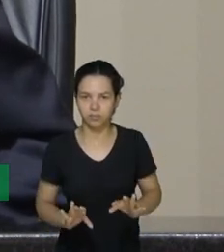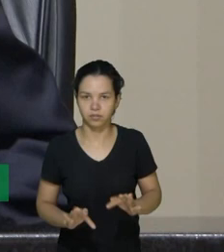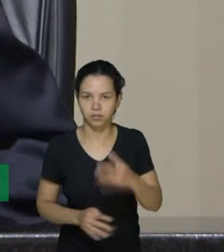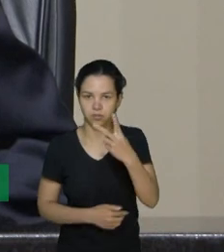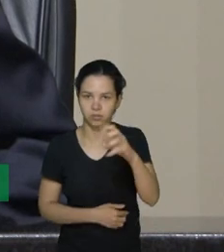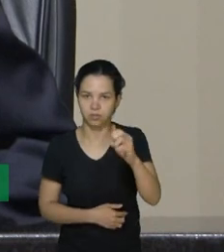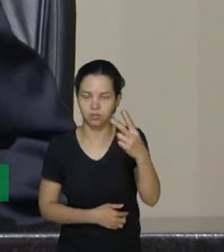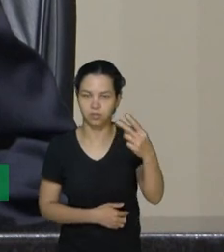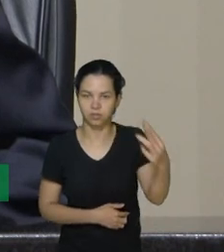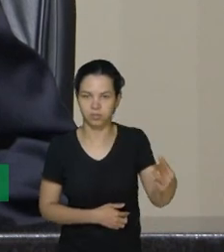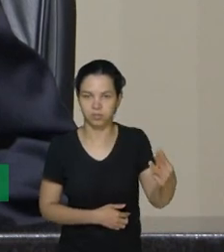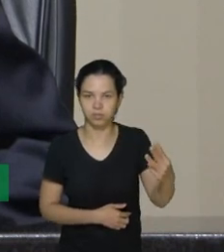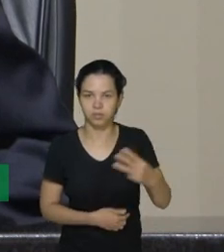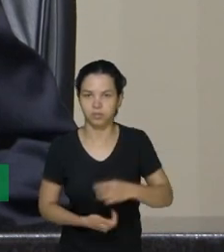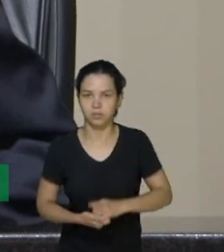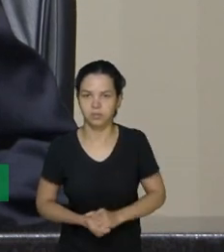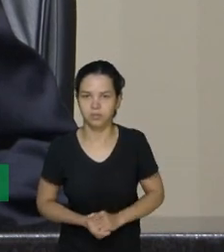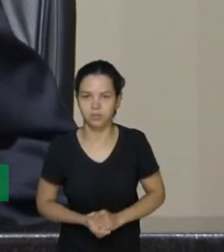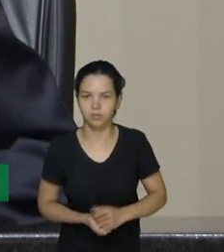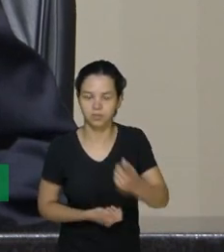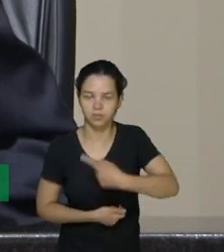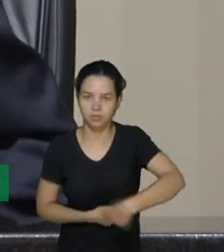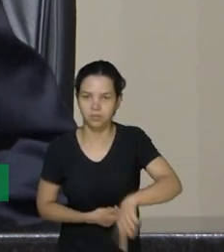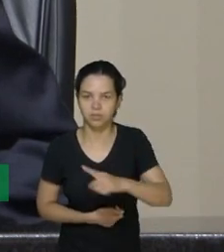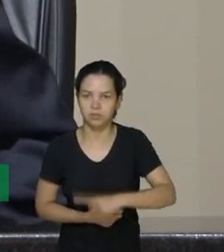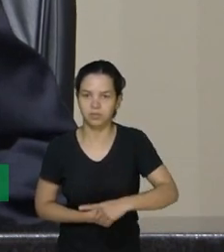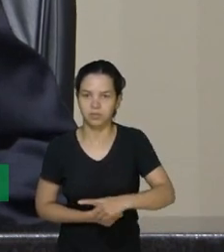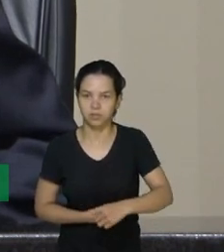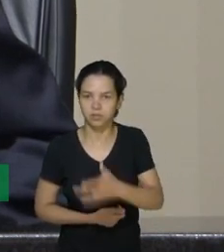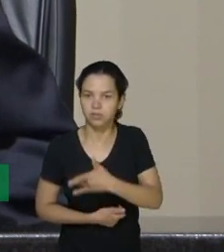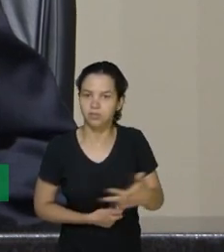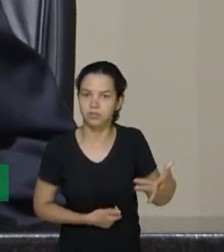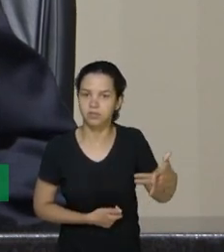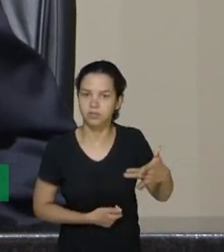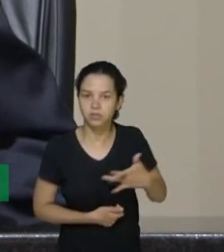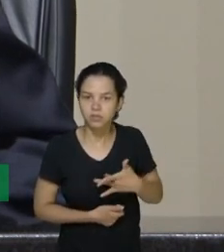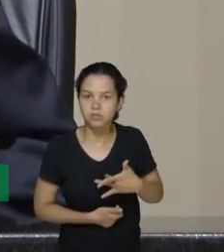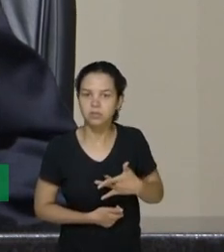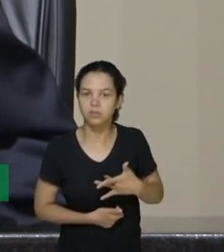2023. Que possamos todos ter muita saúde.